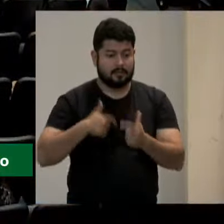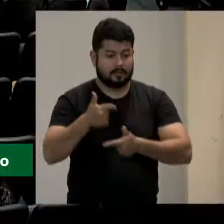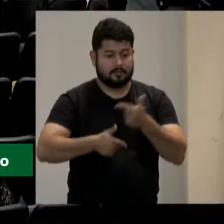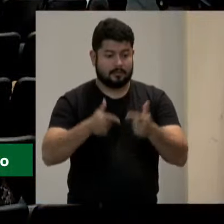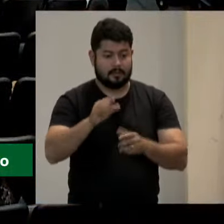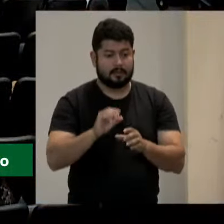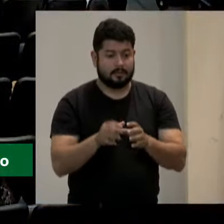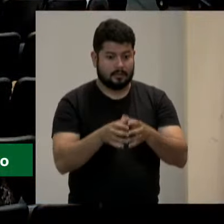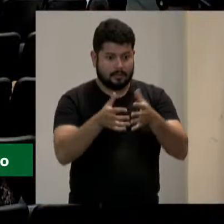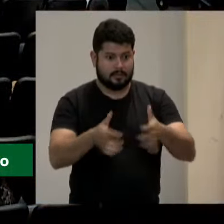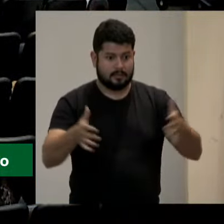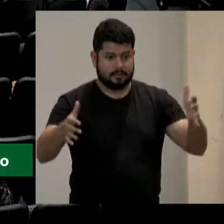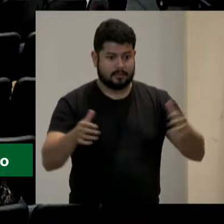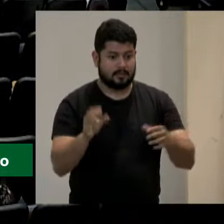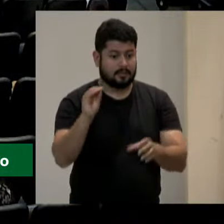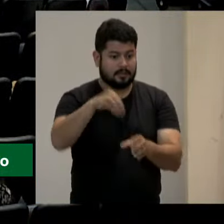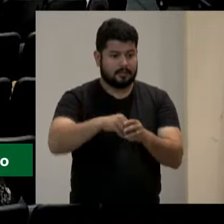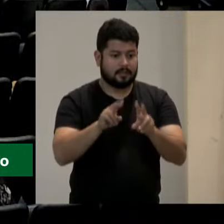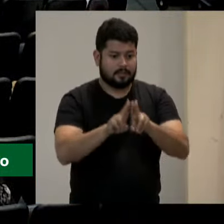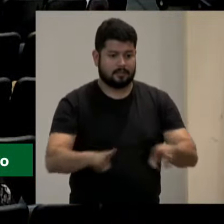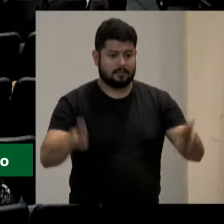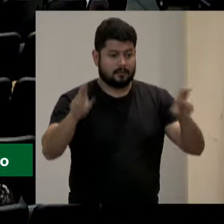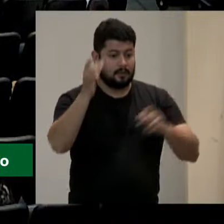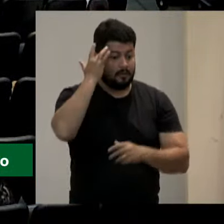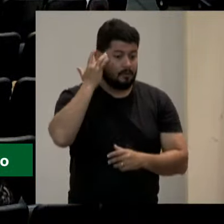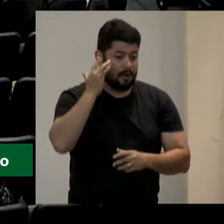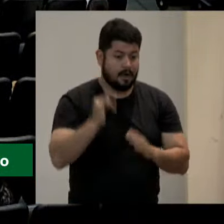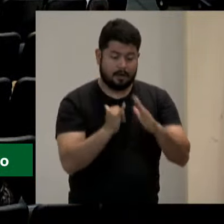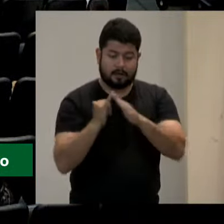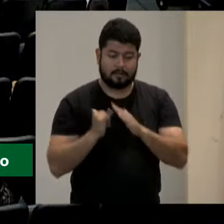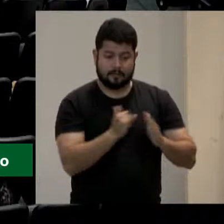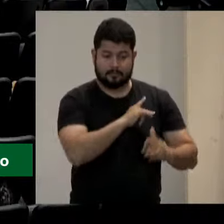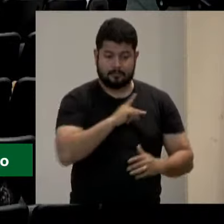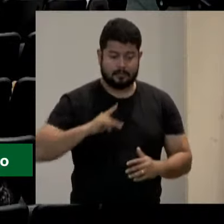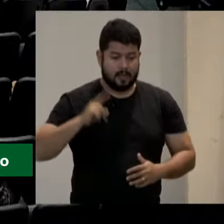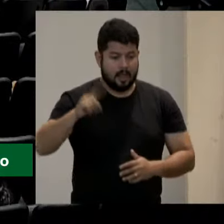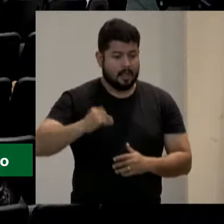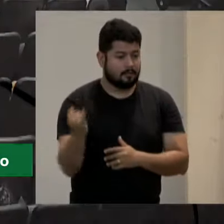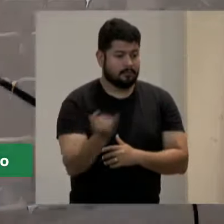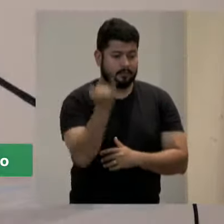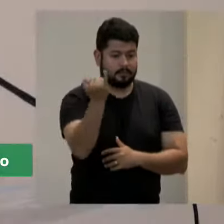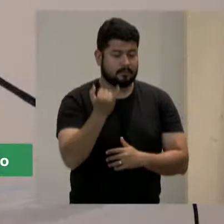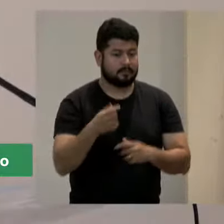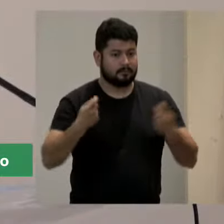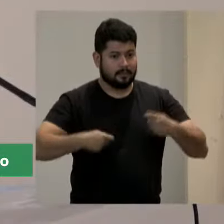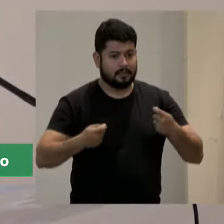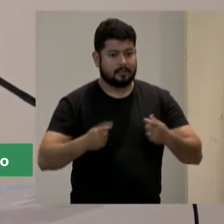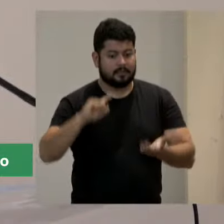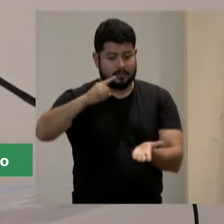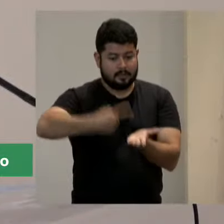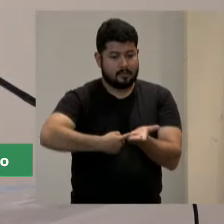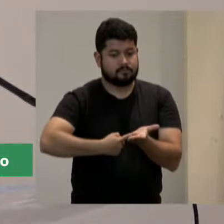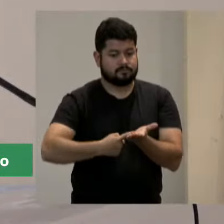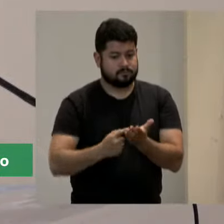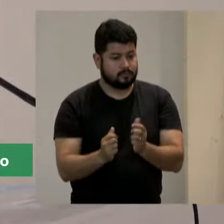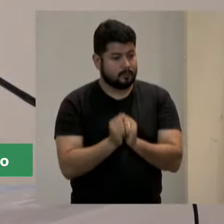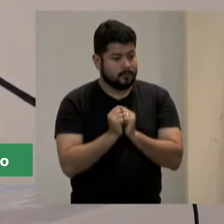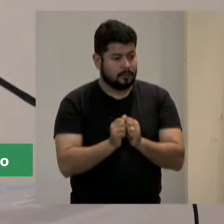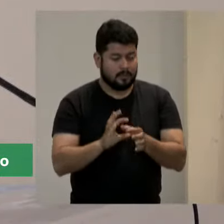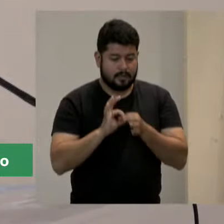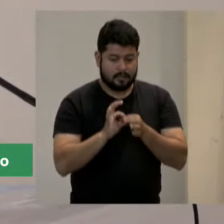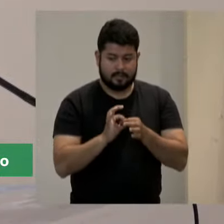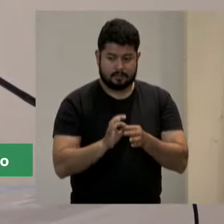as universidades públicas são um espaço importantíssimo, né, e que precisam se comprometer cada vez mais com